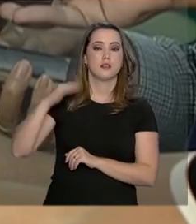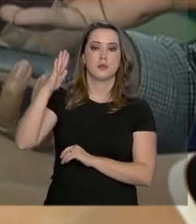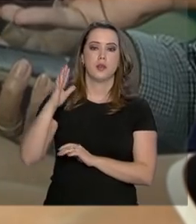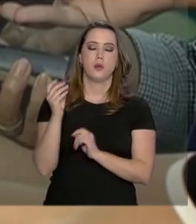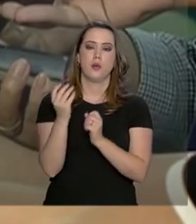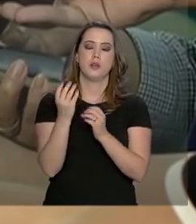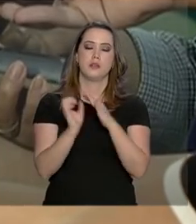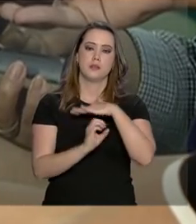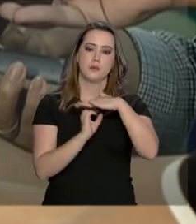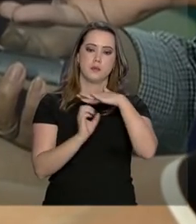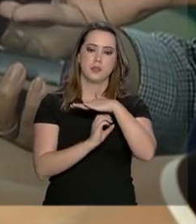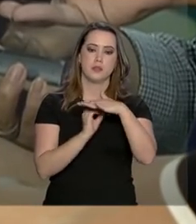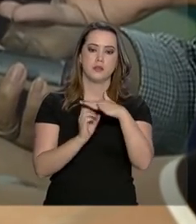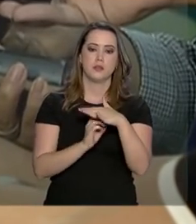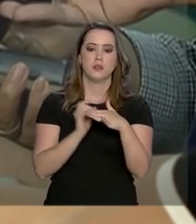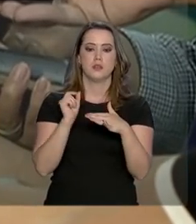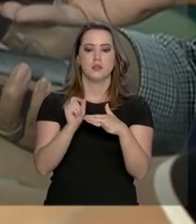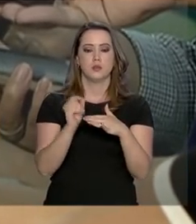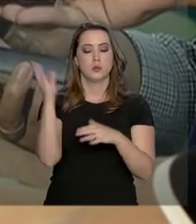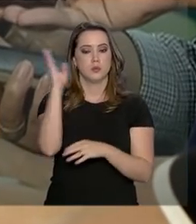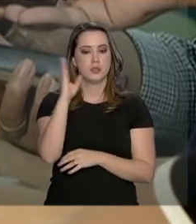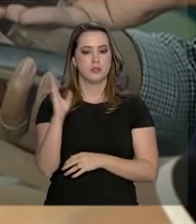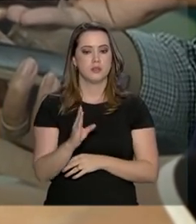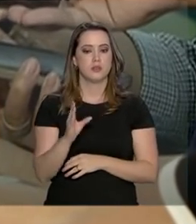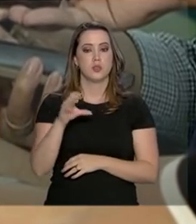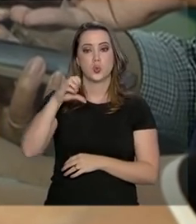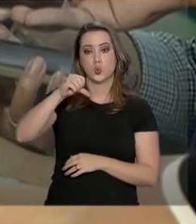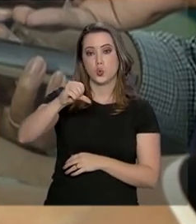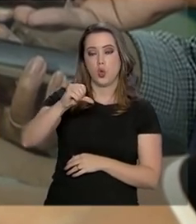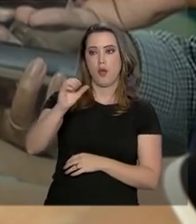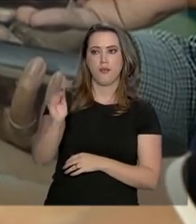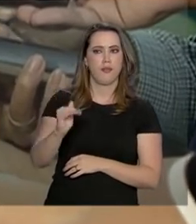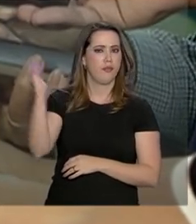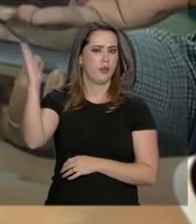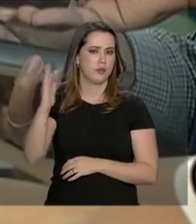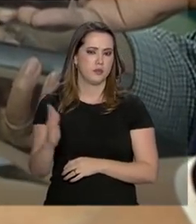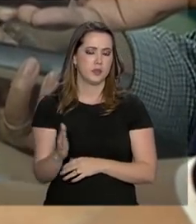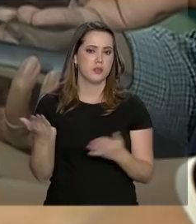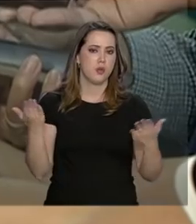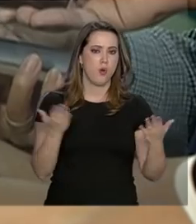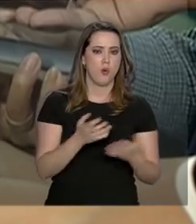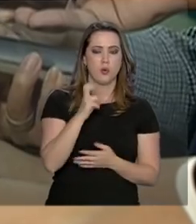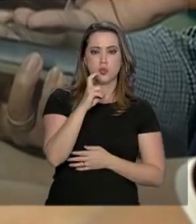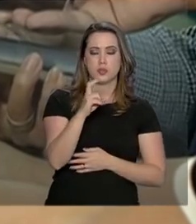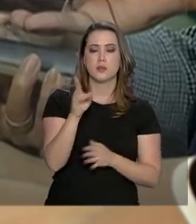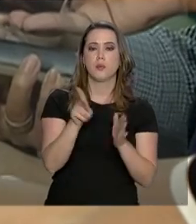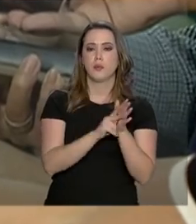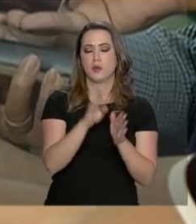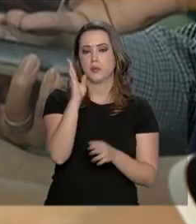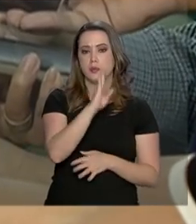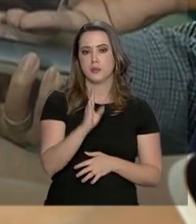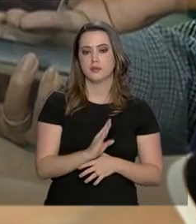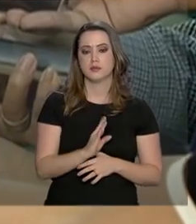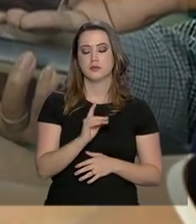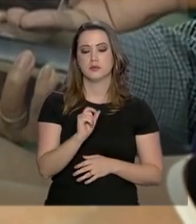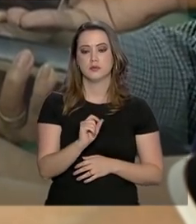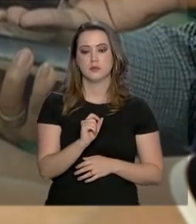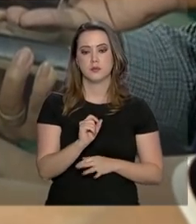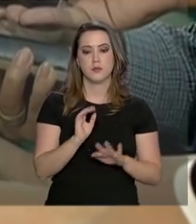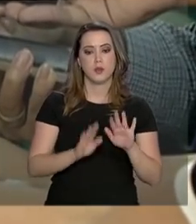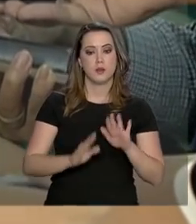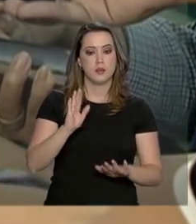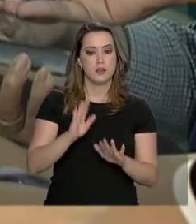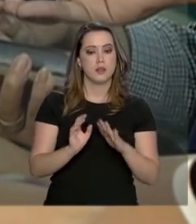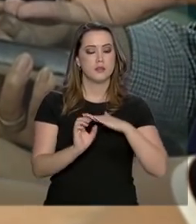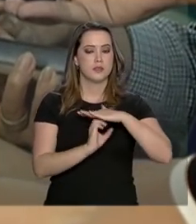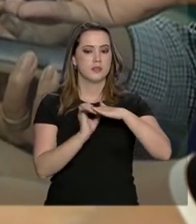empresas de farmacêuticas do Brasil, 9 eram estrangeiras, hoje 5 são brasileiras.